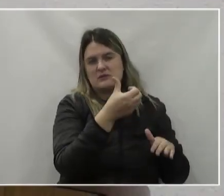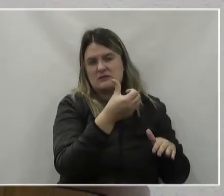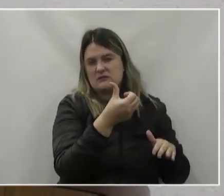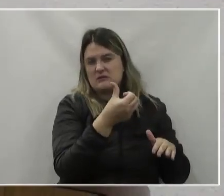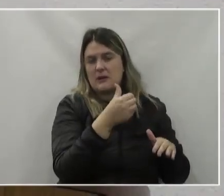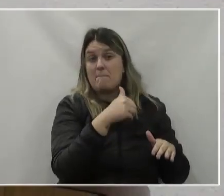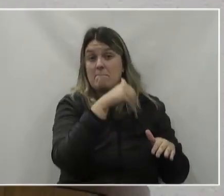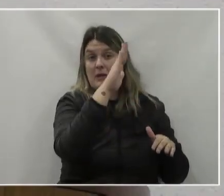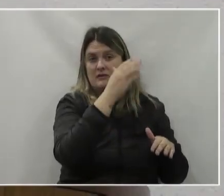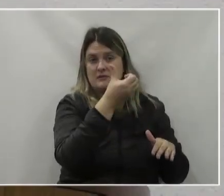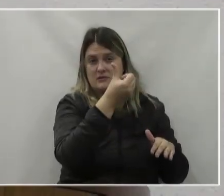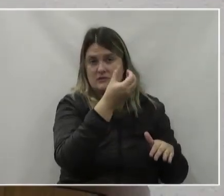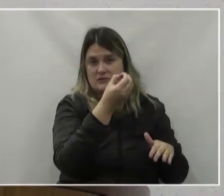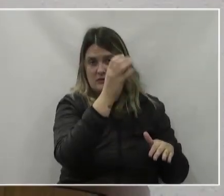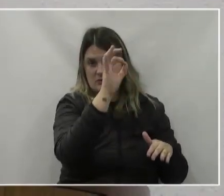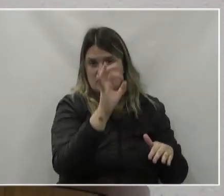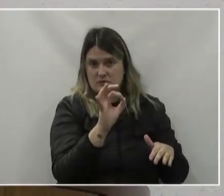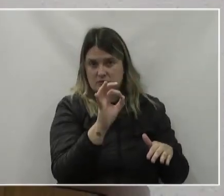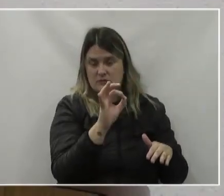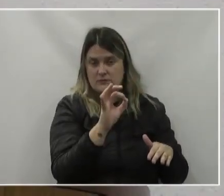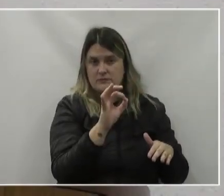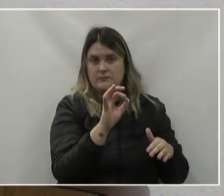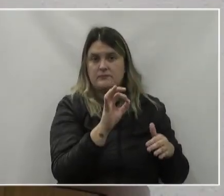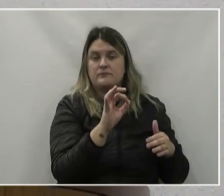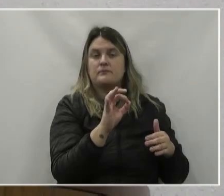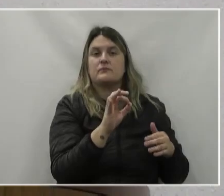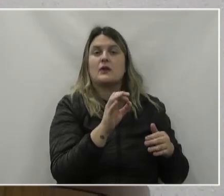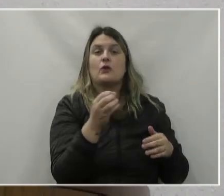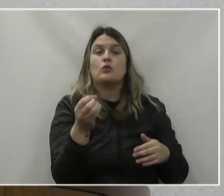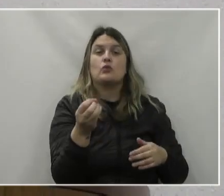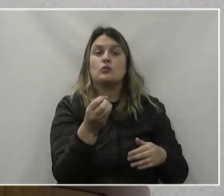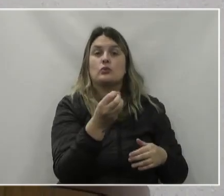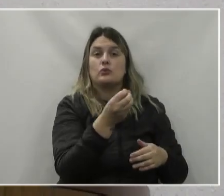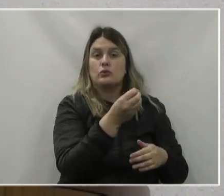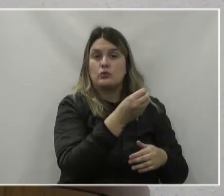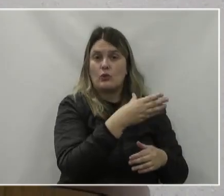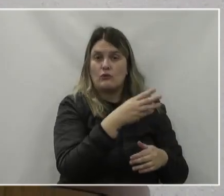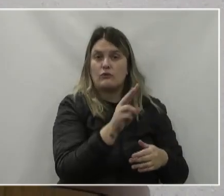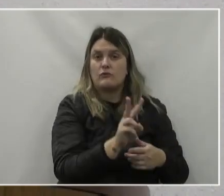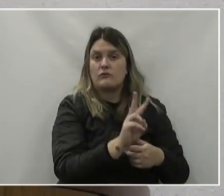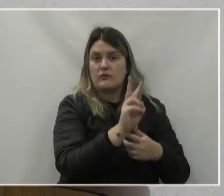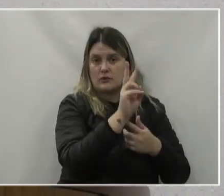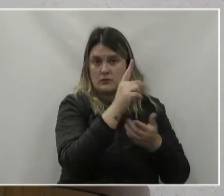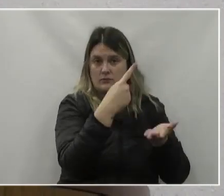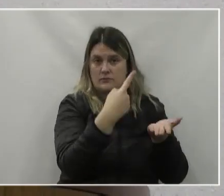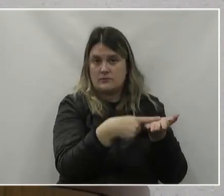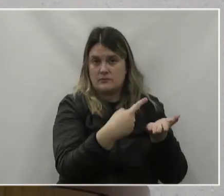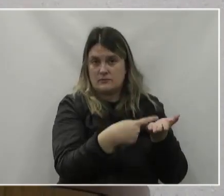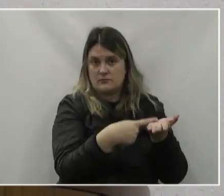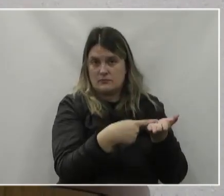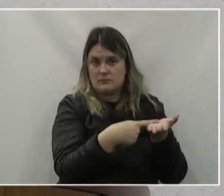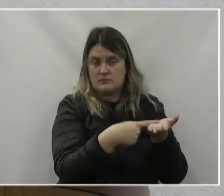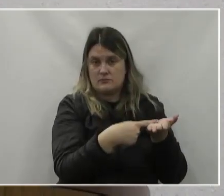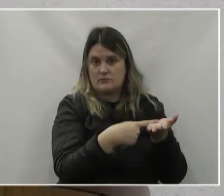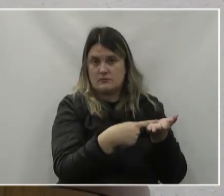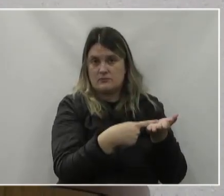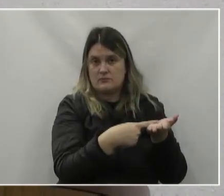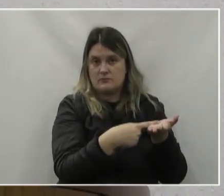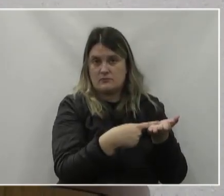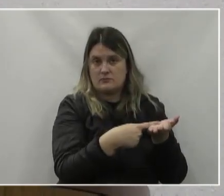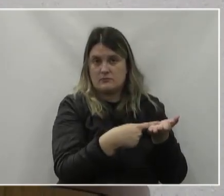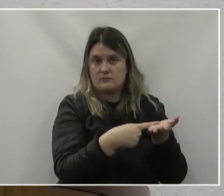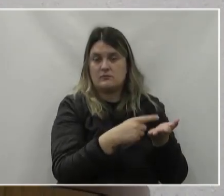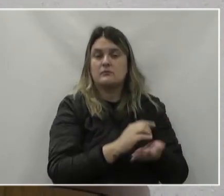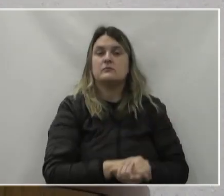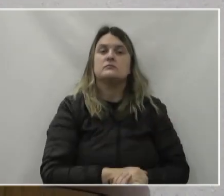60% do percentual, né, partindo de um novo valor a partir de agora. Ou seja, eu atraria o valor